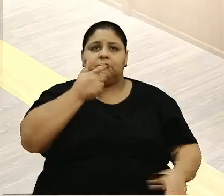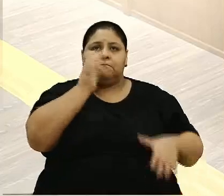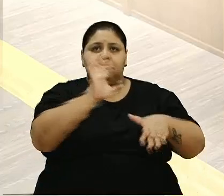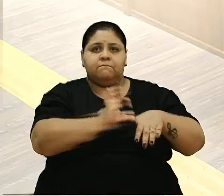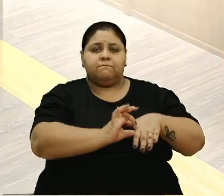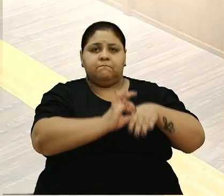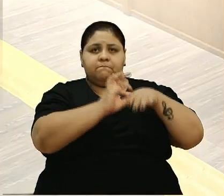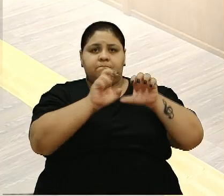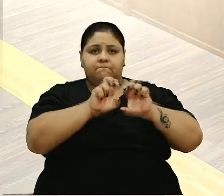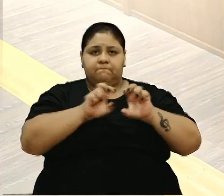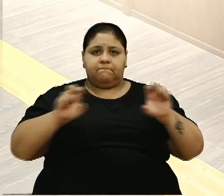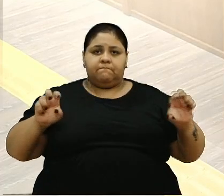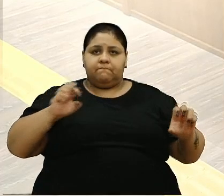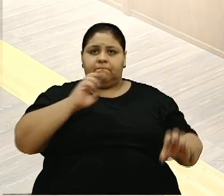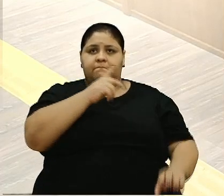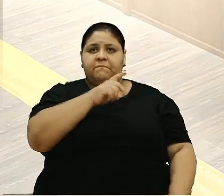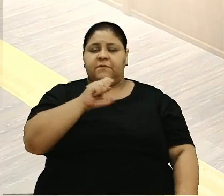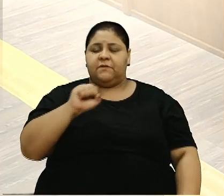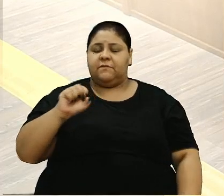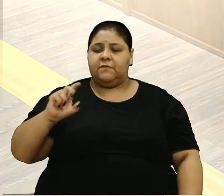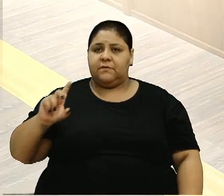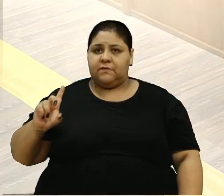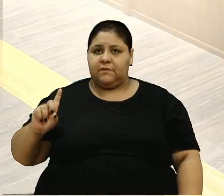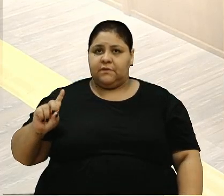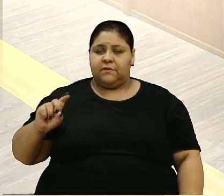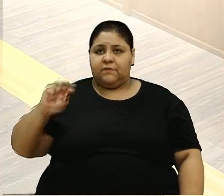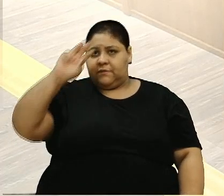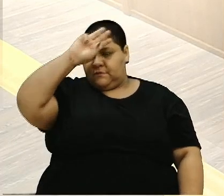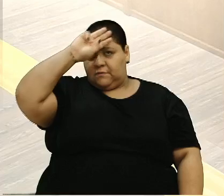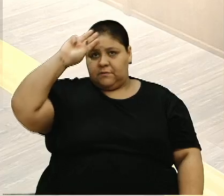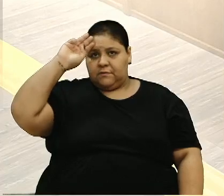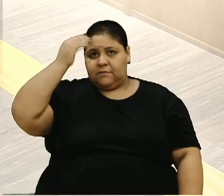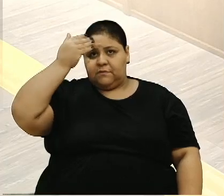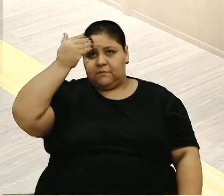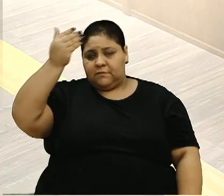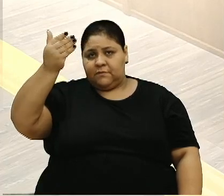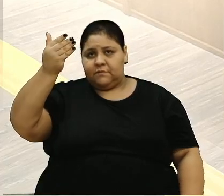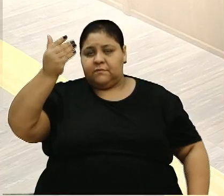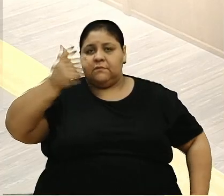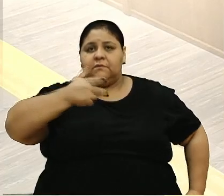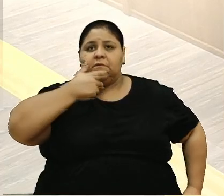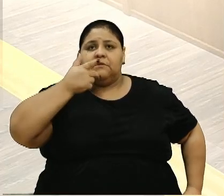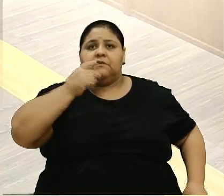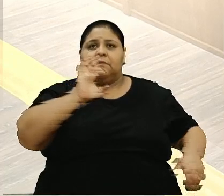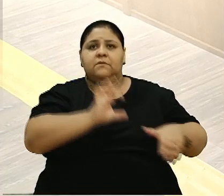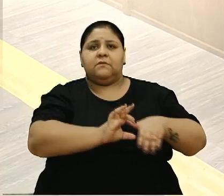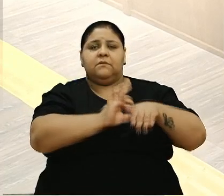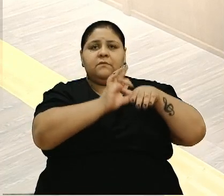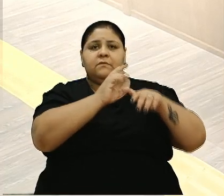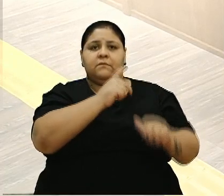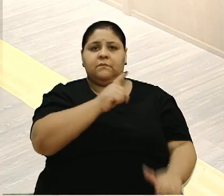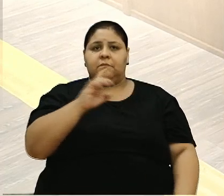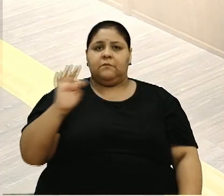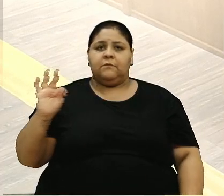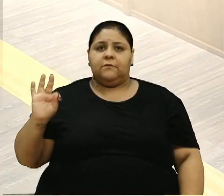Da bancada do PSD, vereador Juliano agradece. Então, a declaração de líder da bancada do PT.